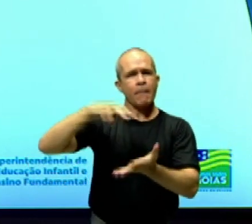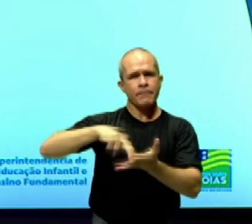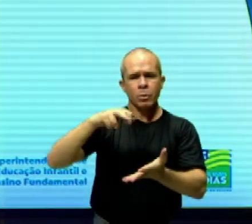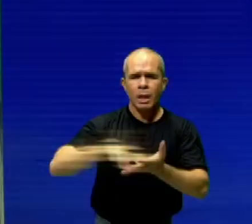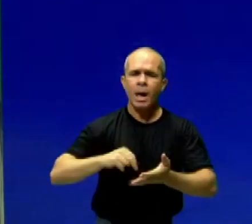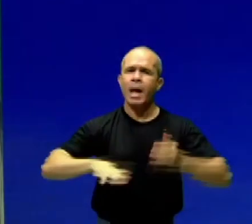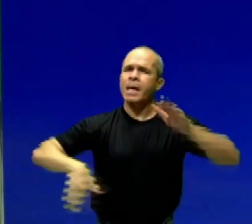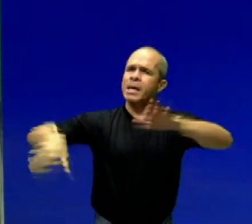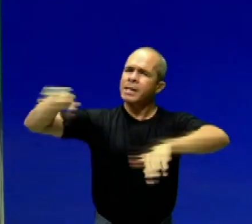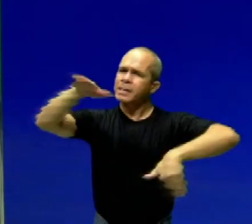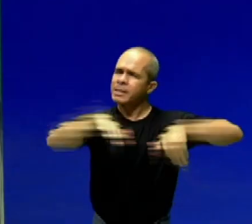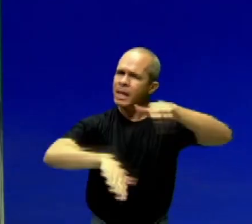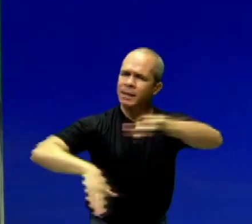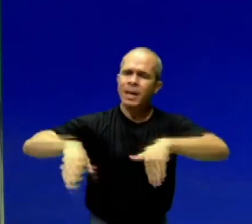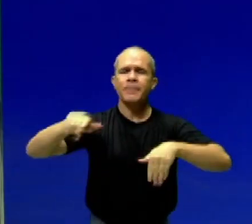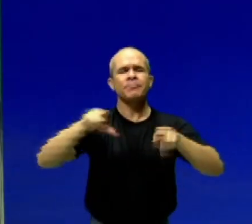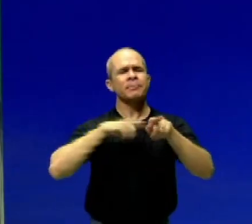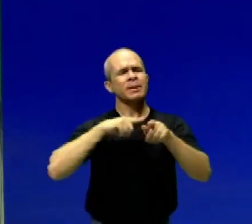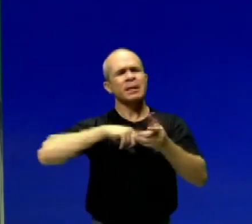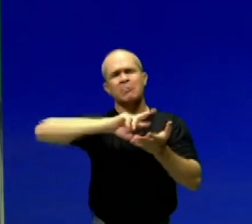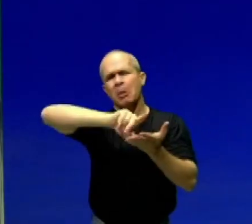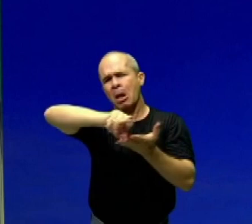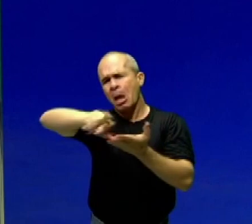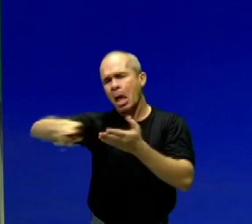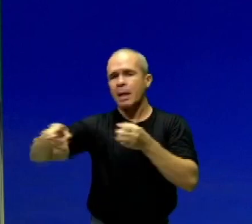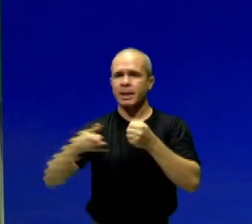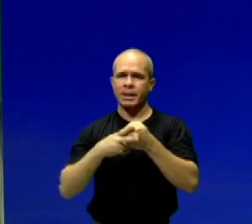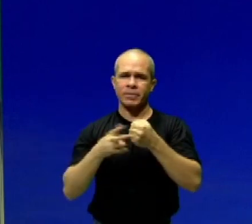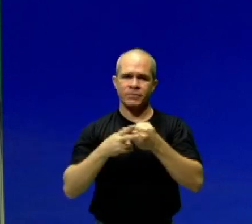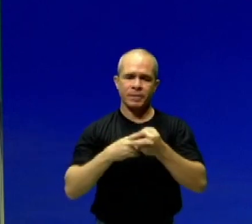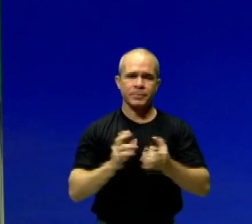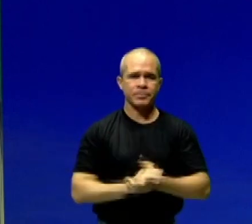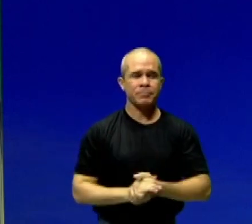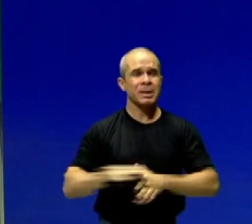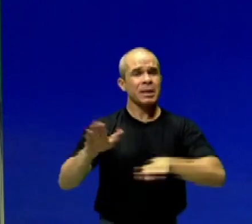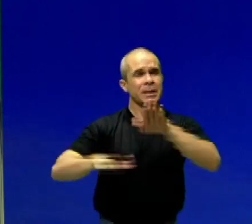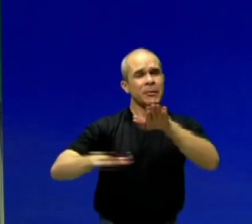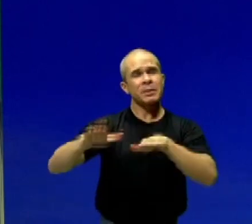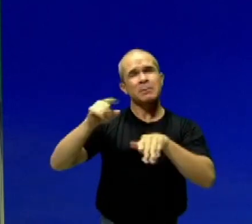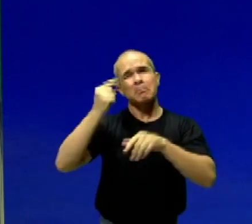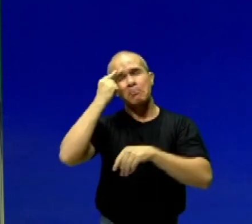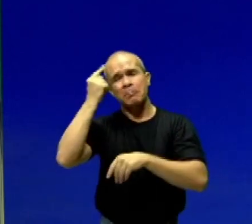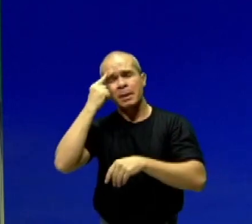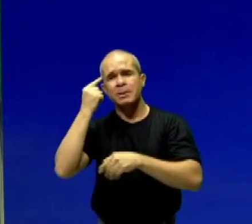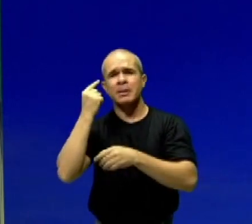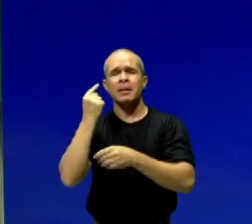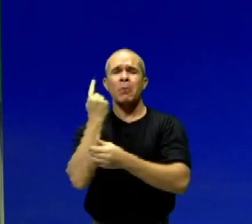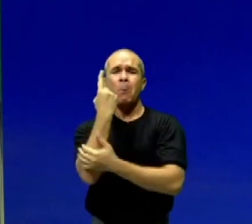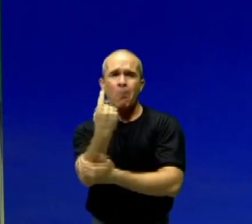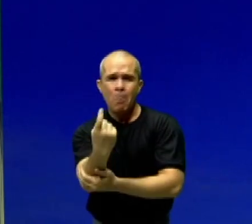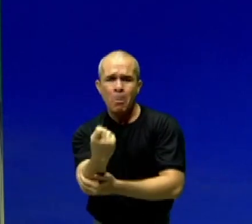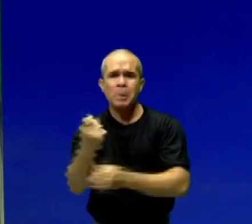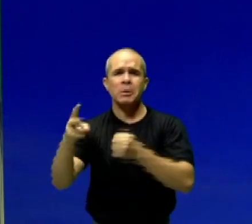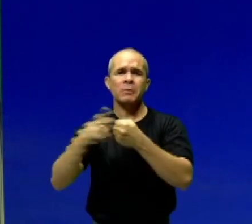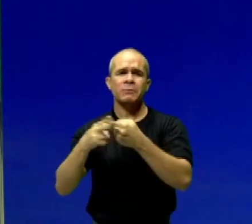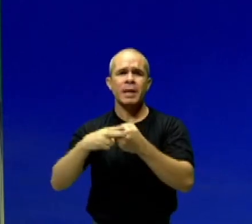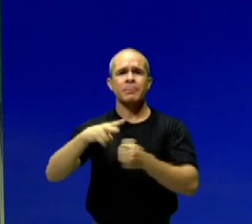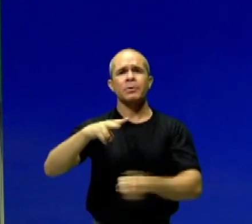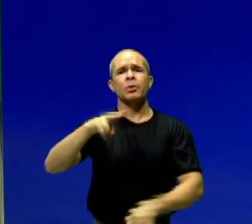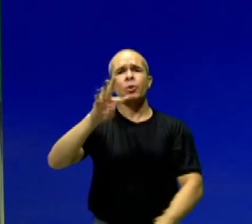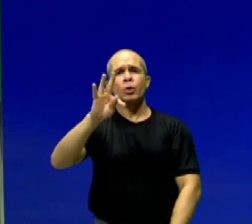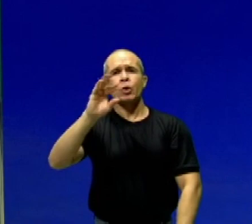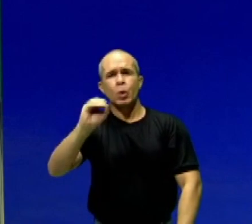vários outros verbos, né? A questão é que muitas vezes a gente fica pensando que existe só o verbo to be. E não é. O verbo